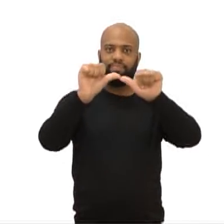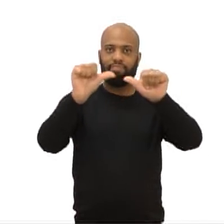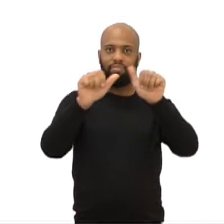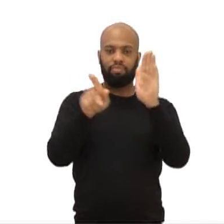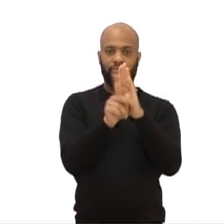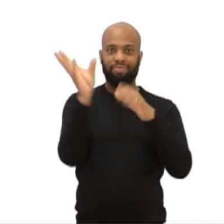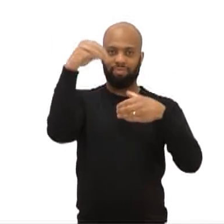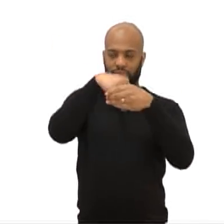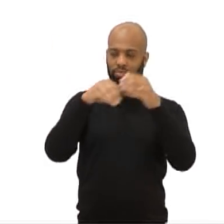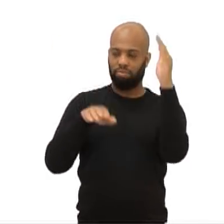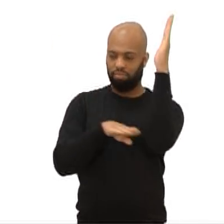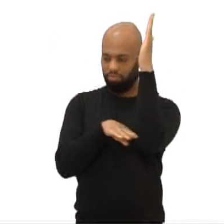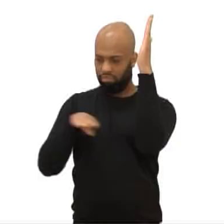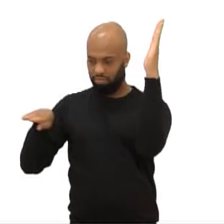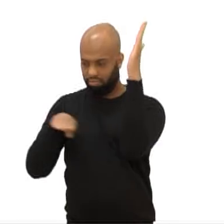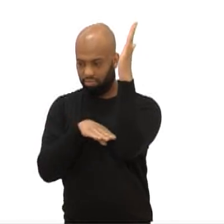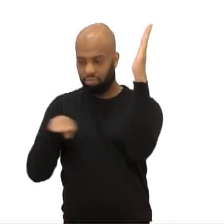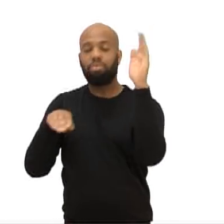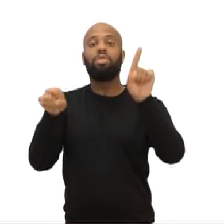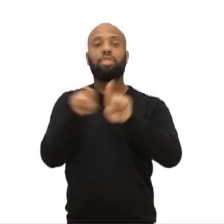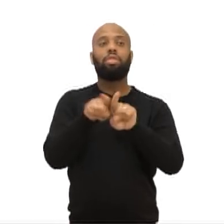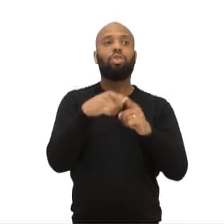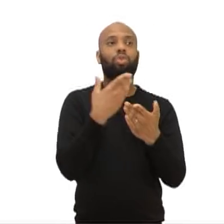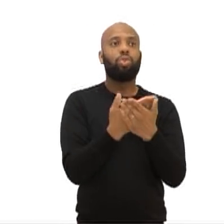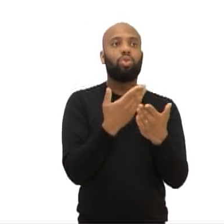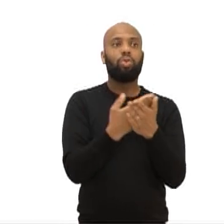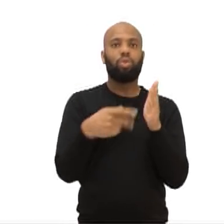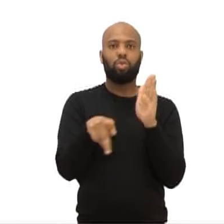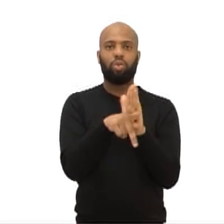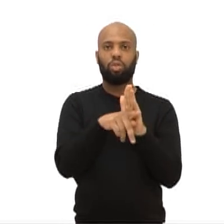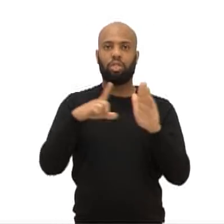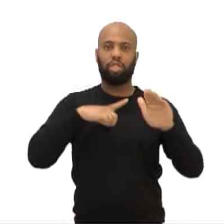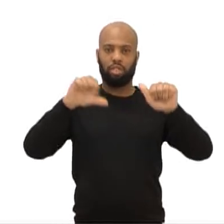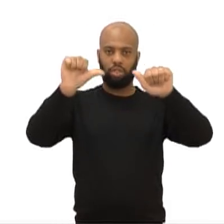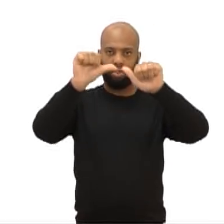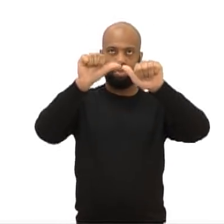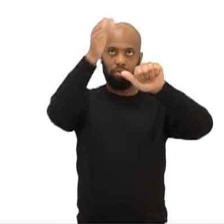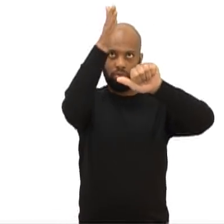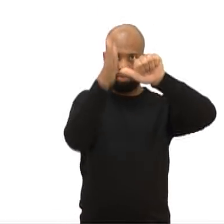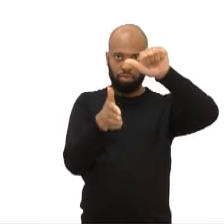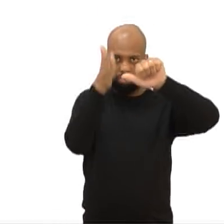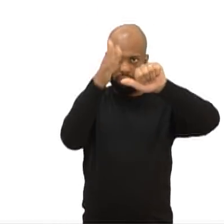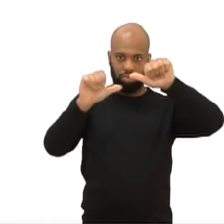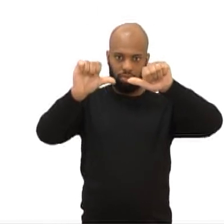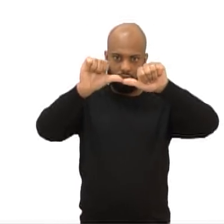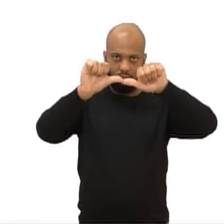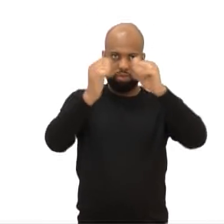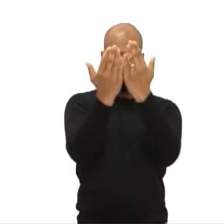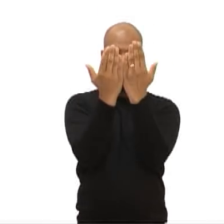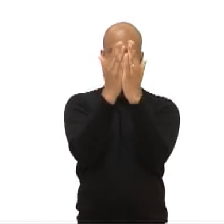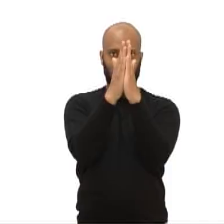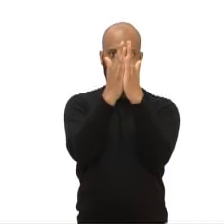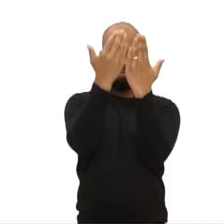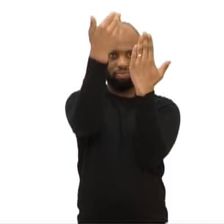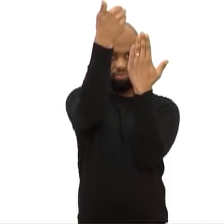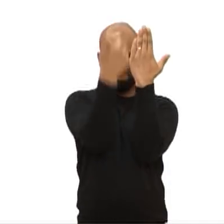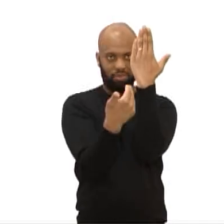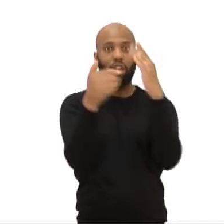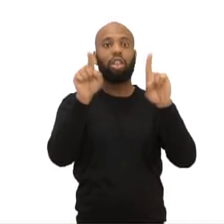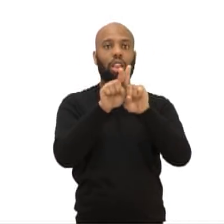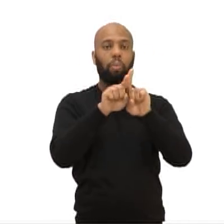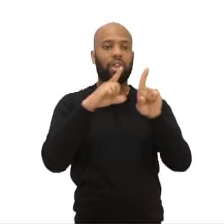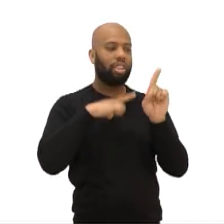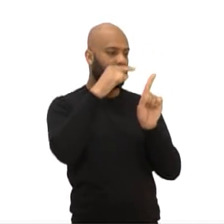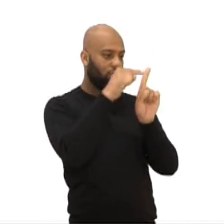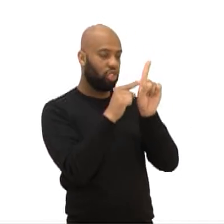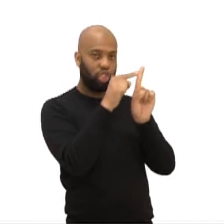no plano cartesiano, falamos sobre eixo de simetria nas figuras planas e os tipos